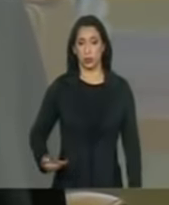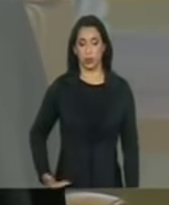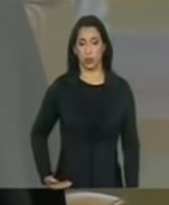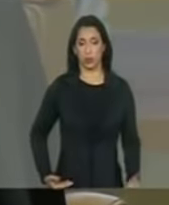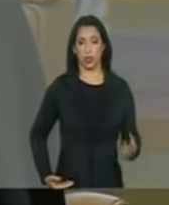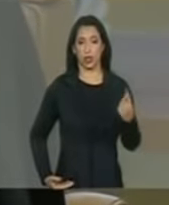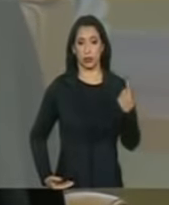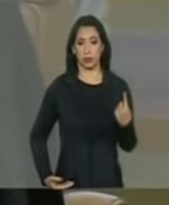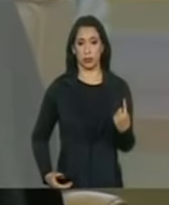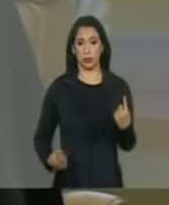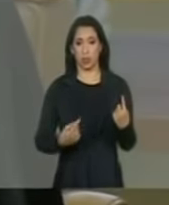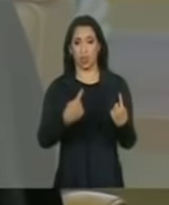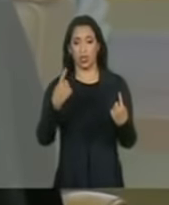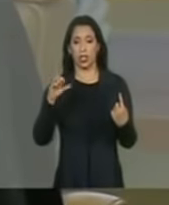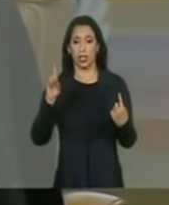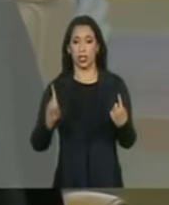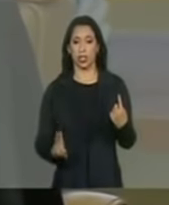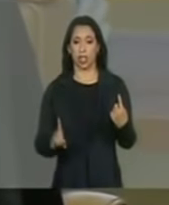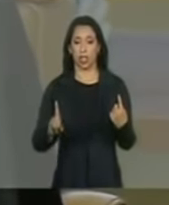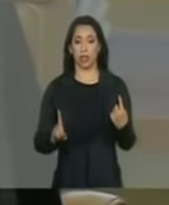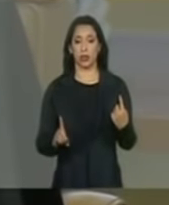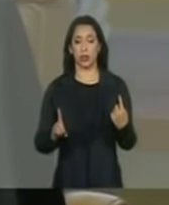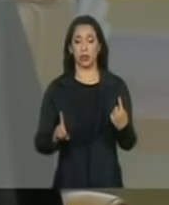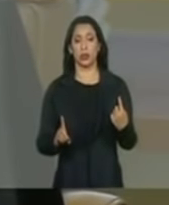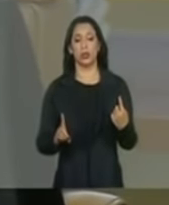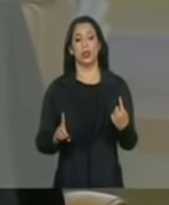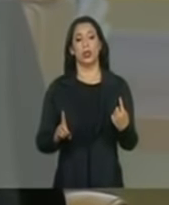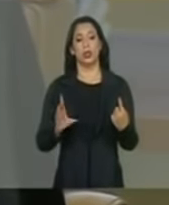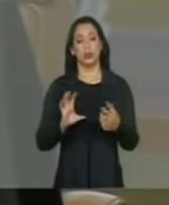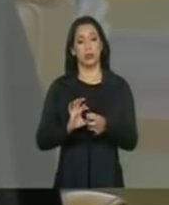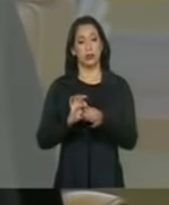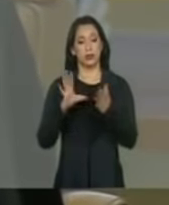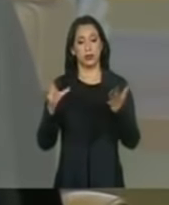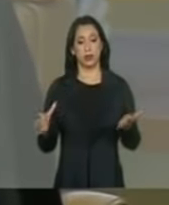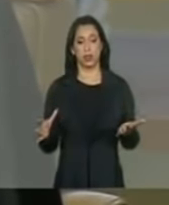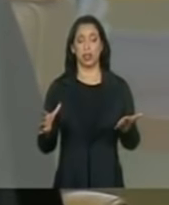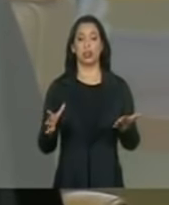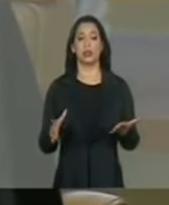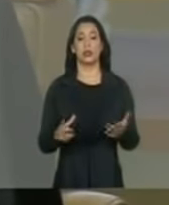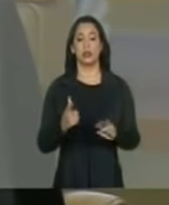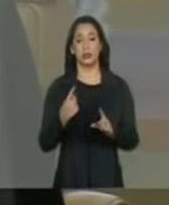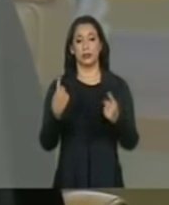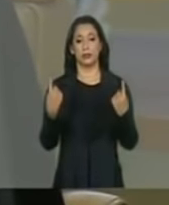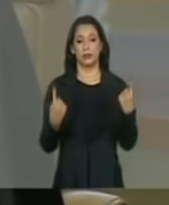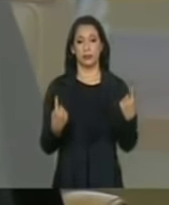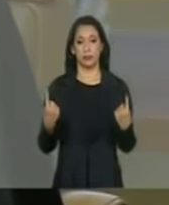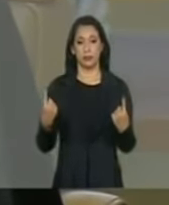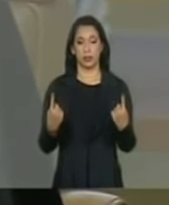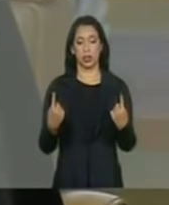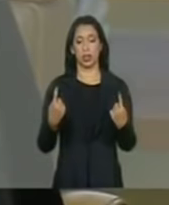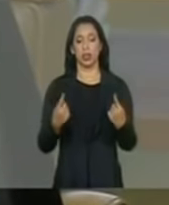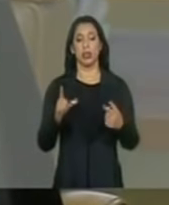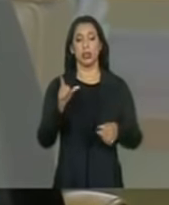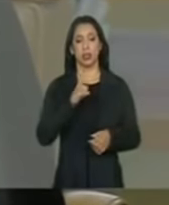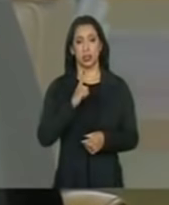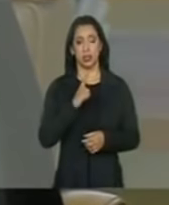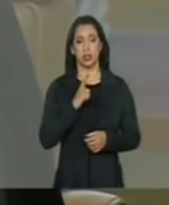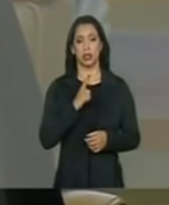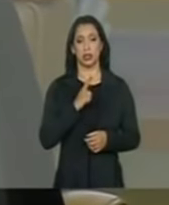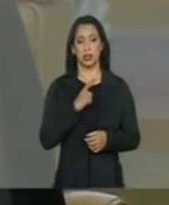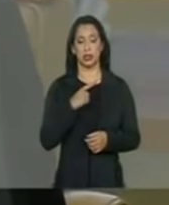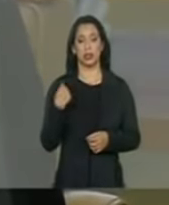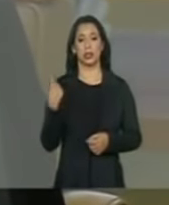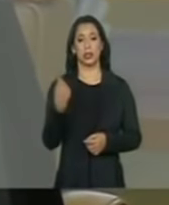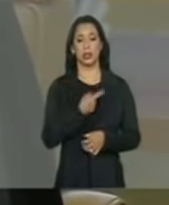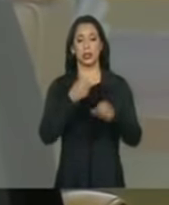complexo de direitos e garantias de índole legal e constitucional que compõem em nosso